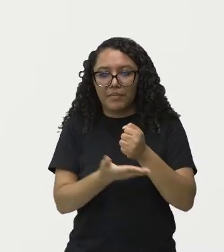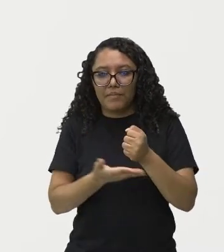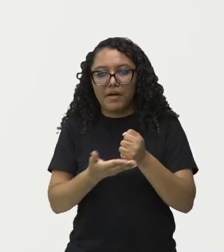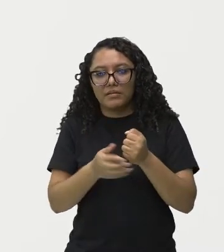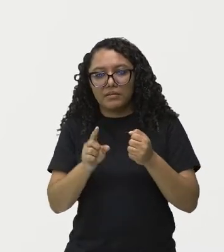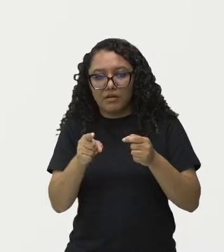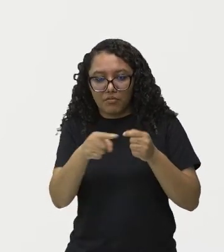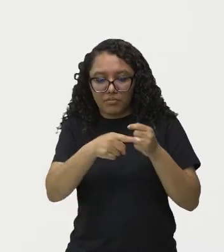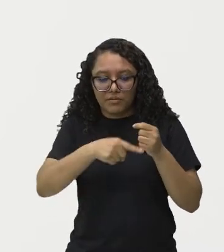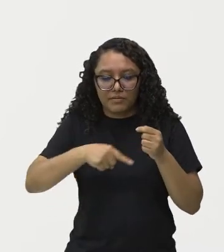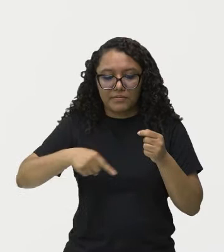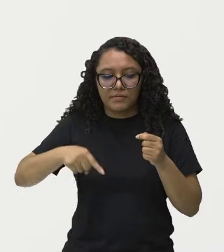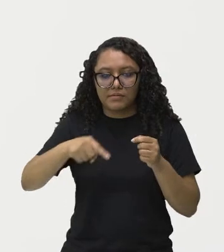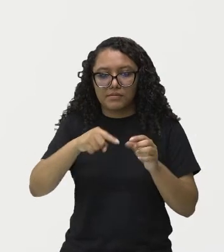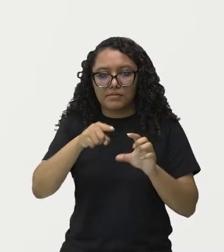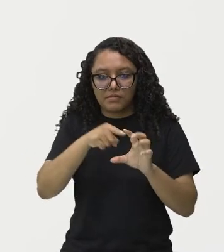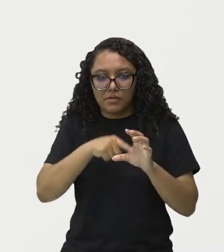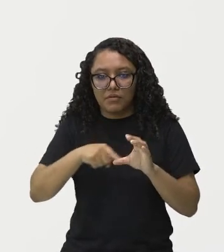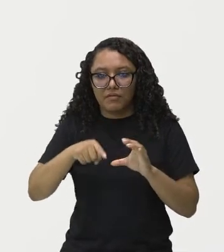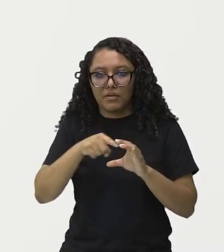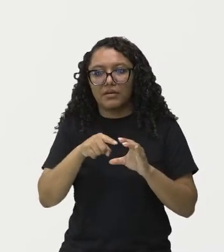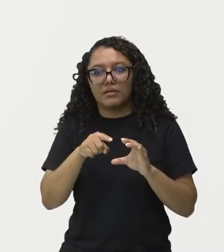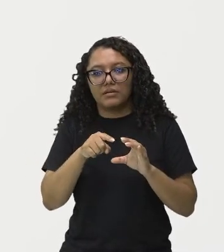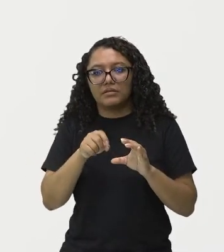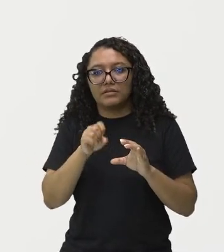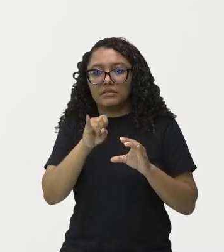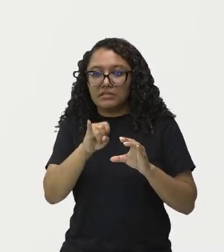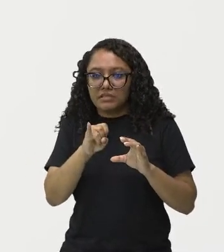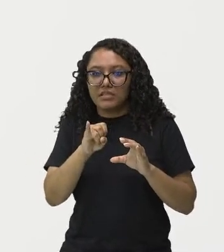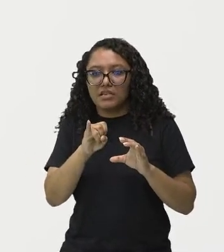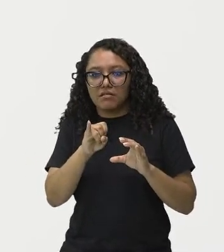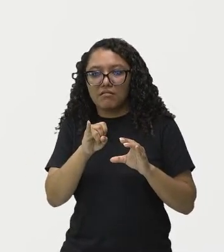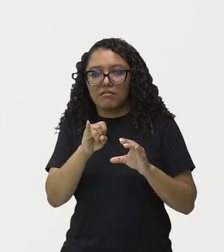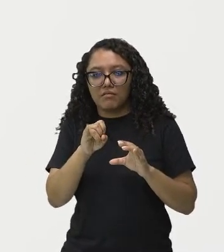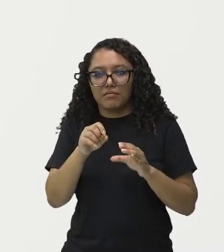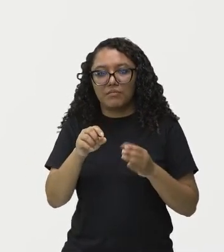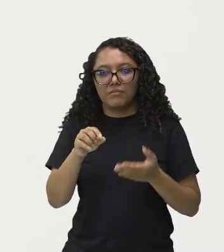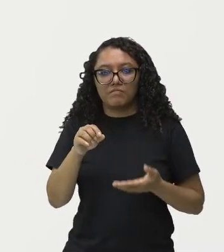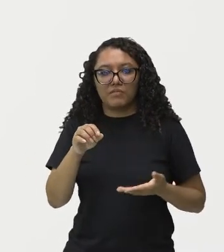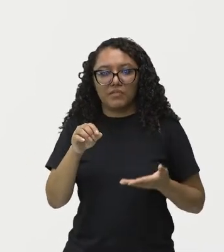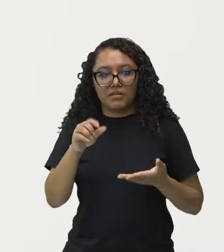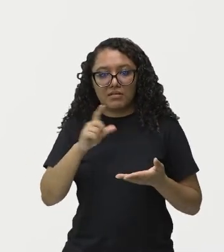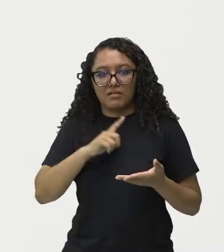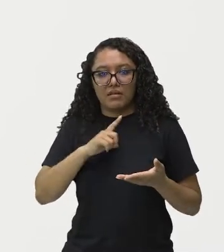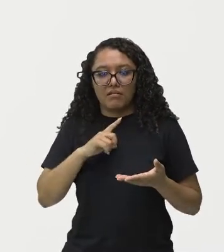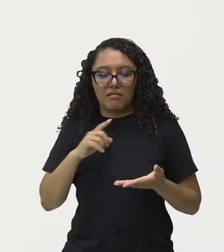circunferência. Assim, se sobrepormos essa circunferência até chegarmos ao